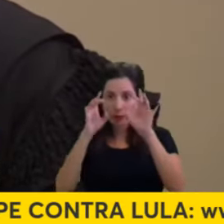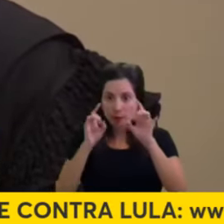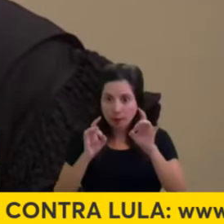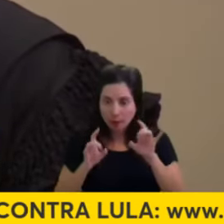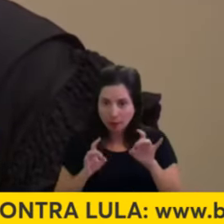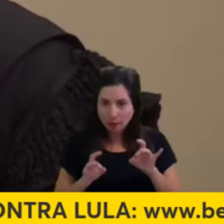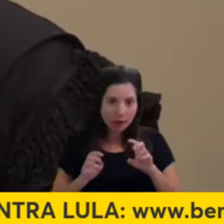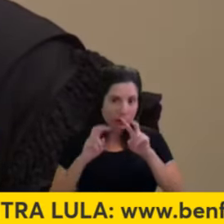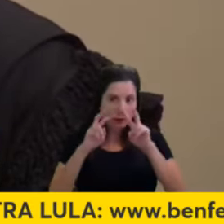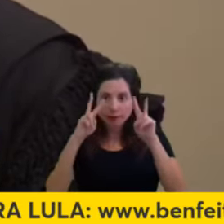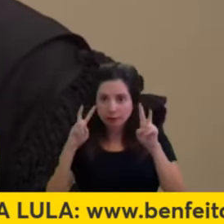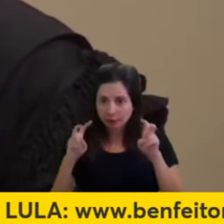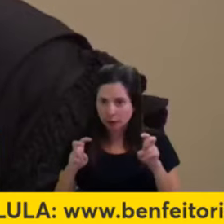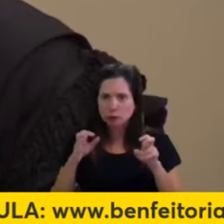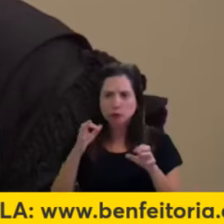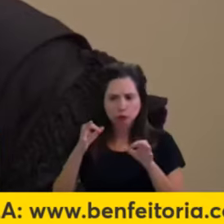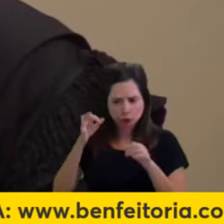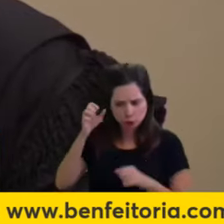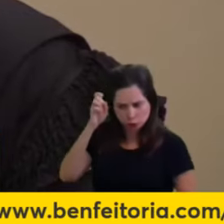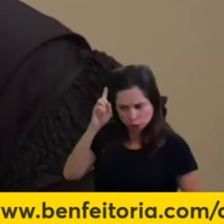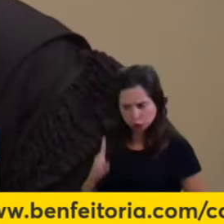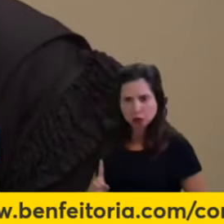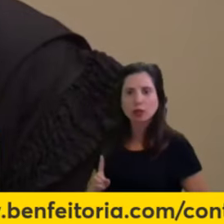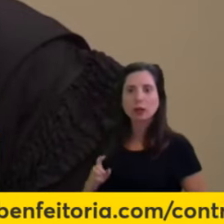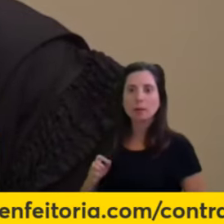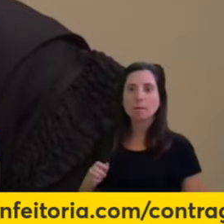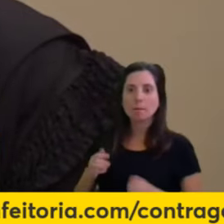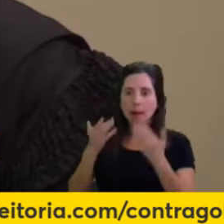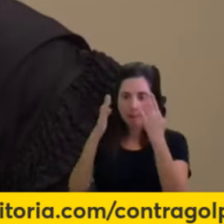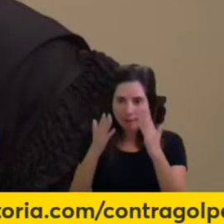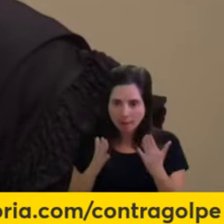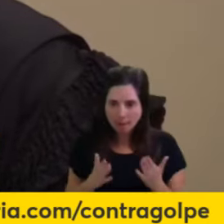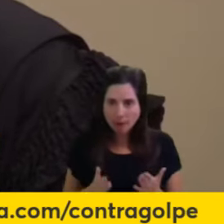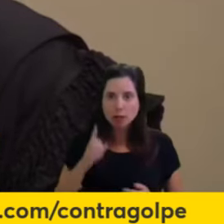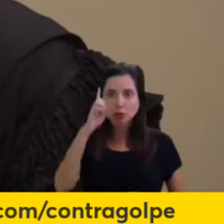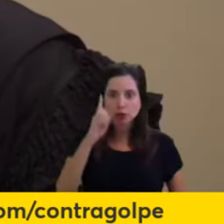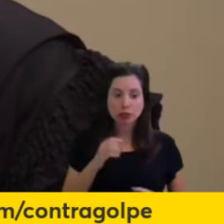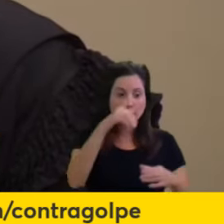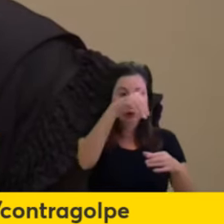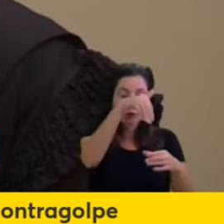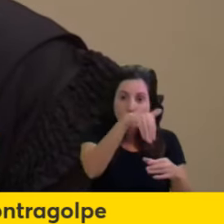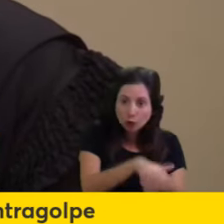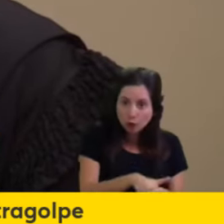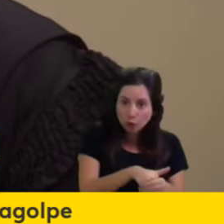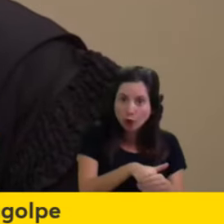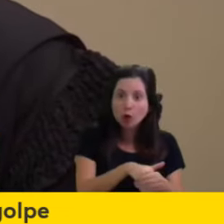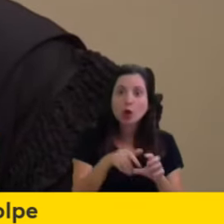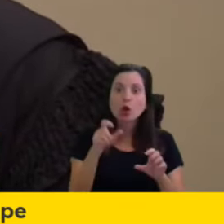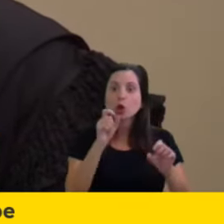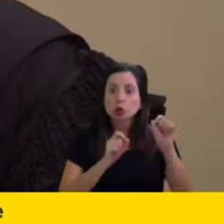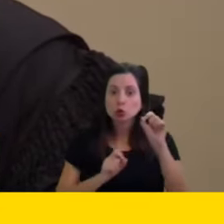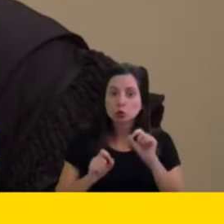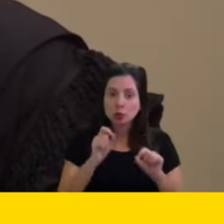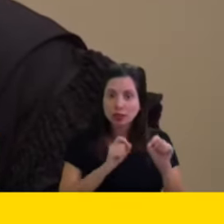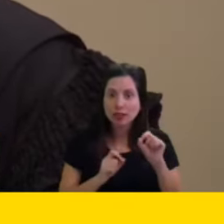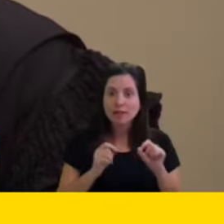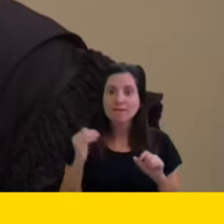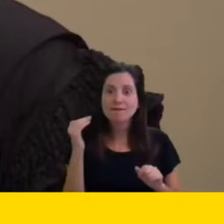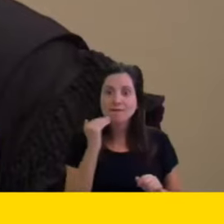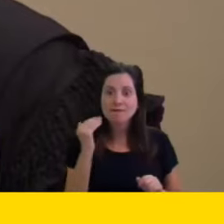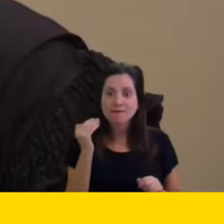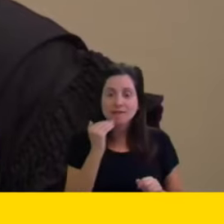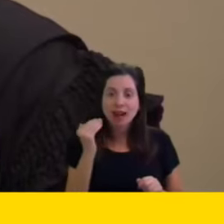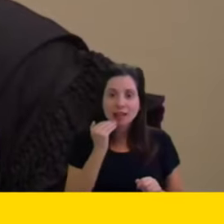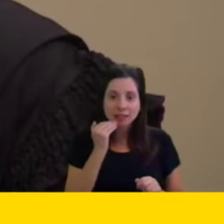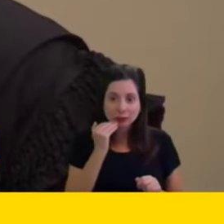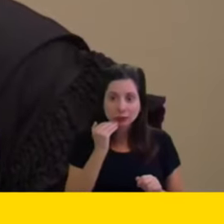da melhor interpretação do direito oposto vigora na Esfera peculiar do Direito Eleitoral o do princípio do indubio Pró sufrágio segundo o qual a